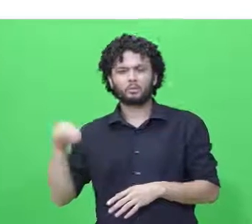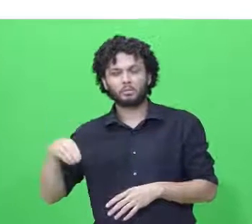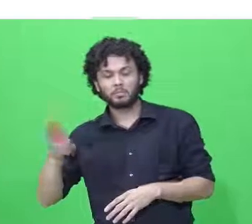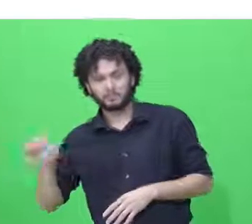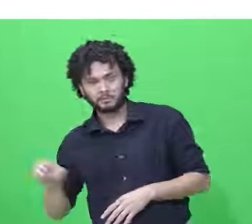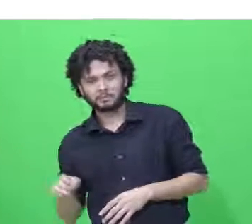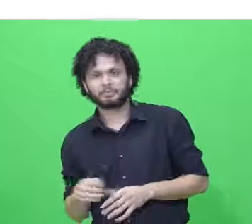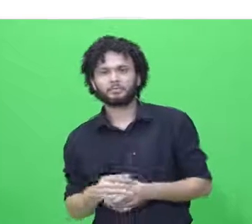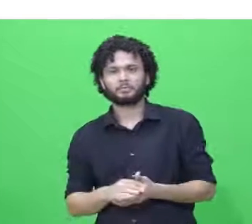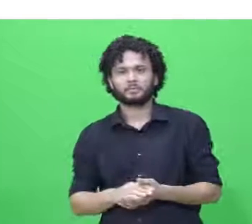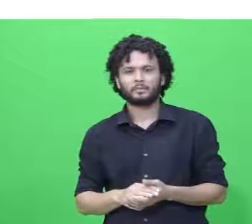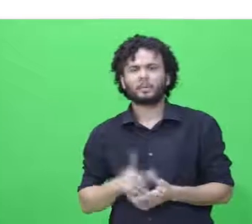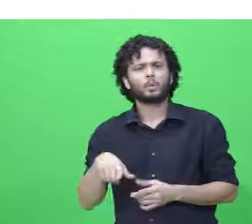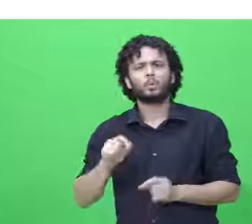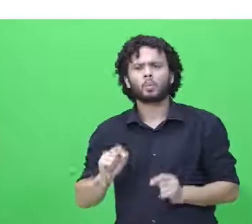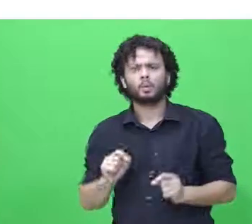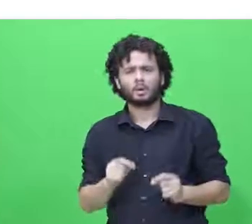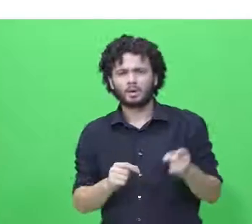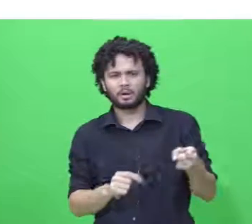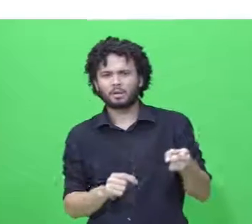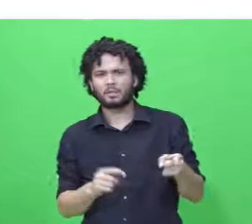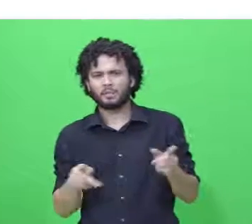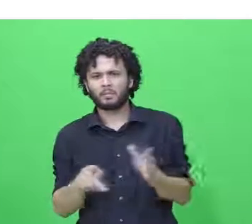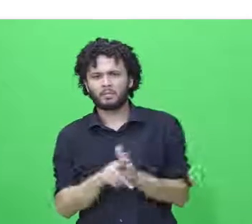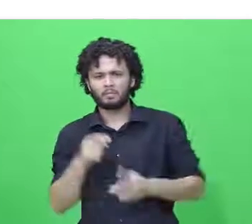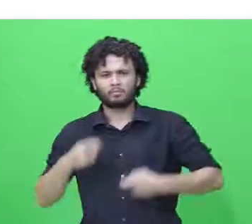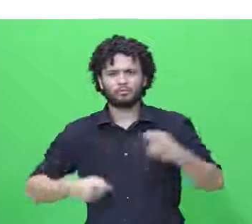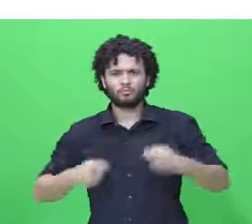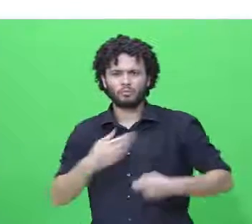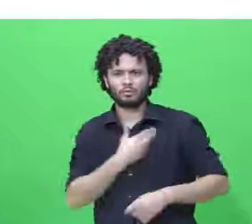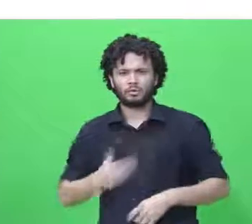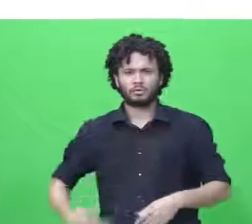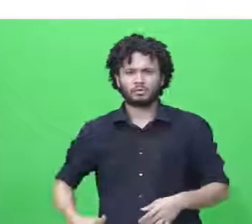explodir. Então, isso é uma ata, do Ministério de Guerra, pode passar.